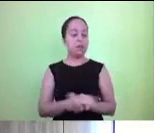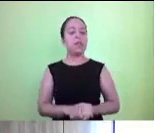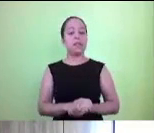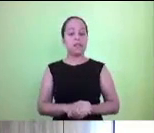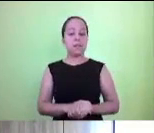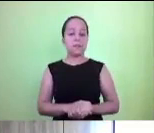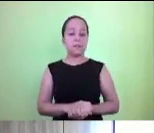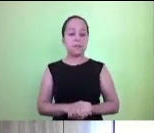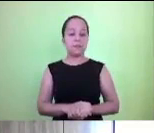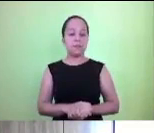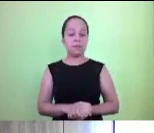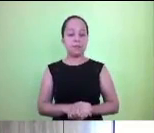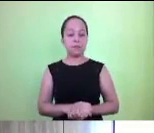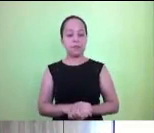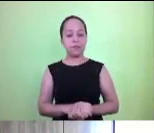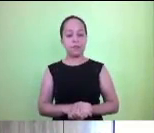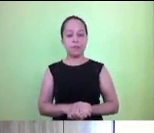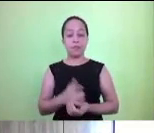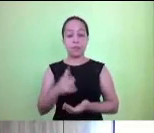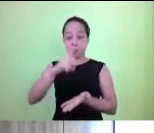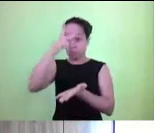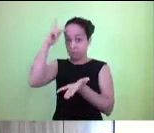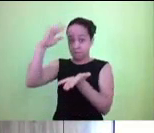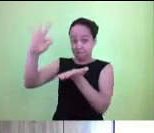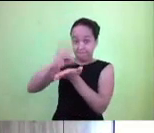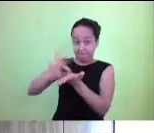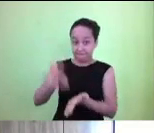Número de inscritos 84.